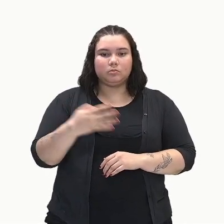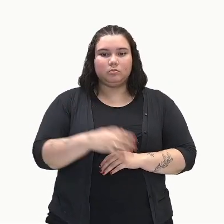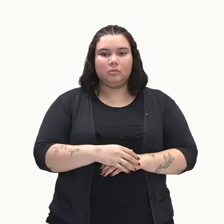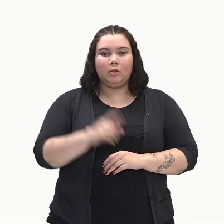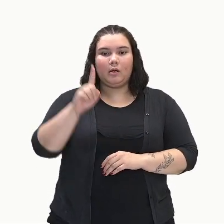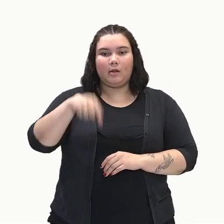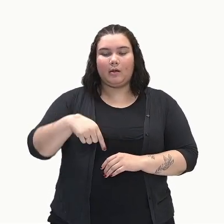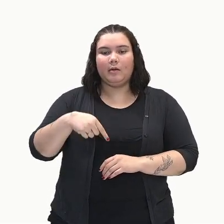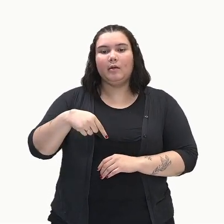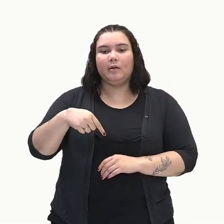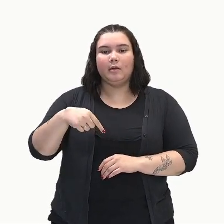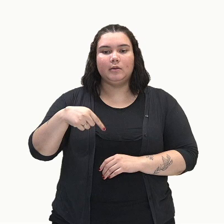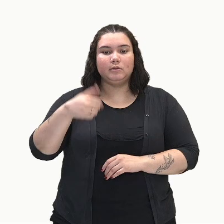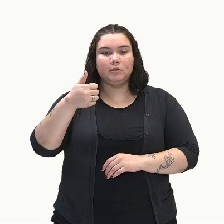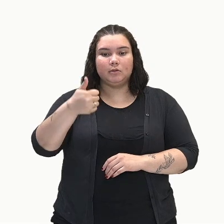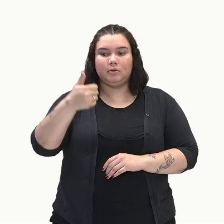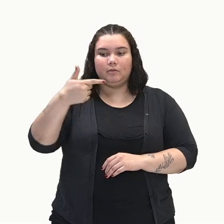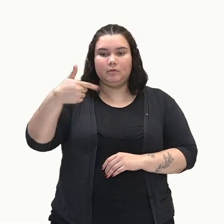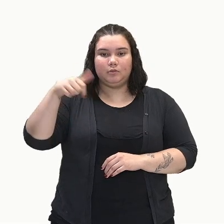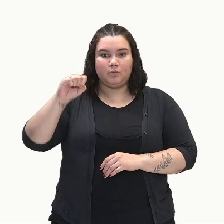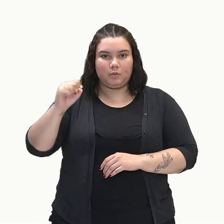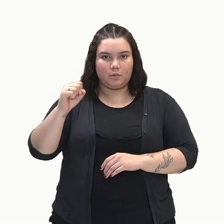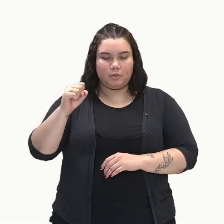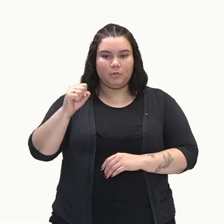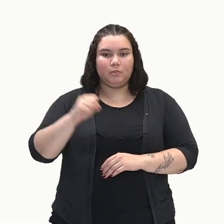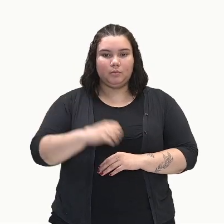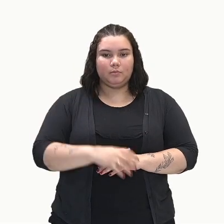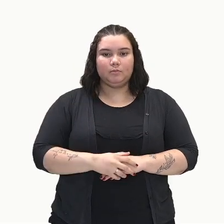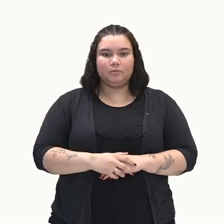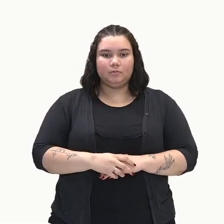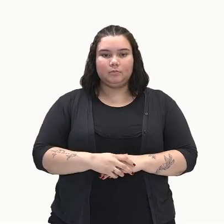que vale 128.